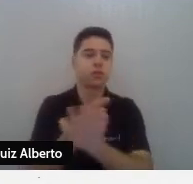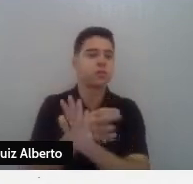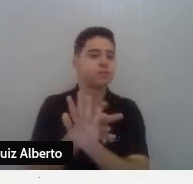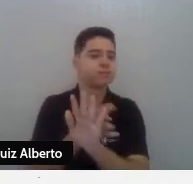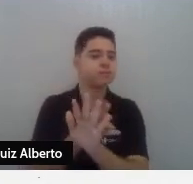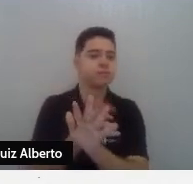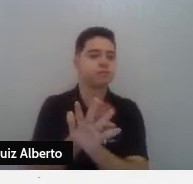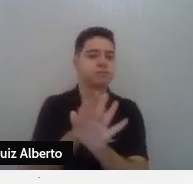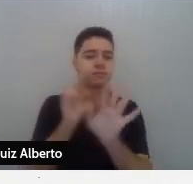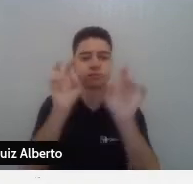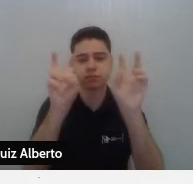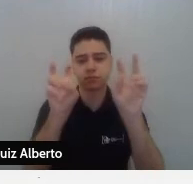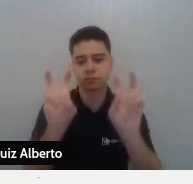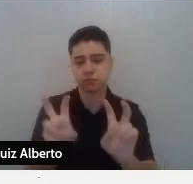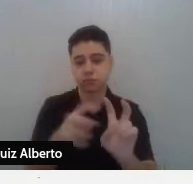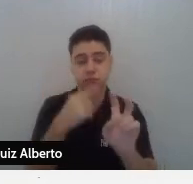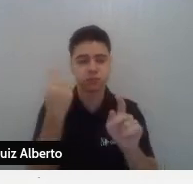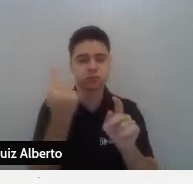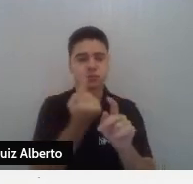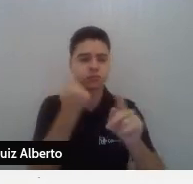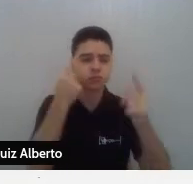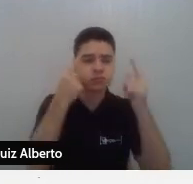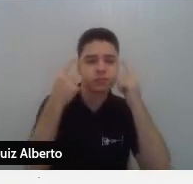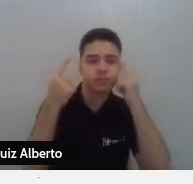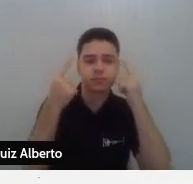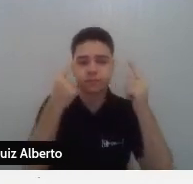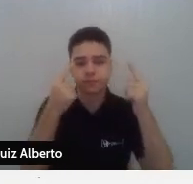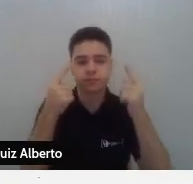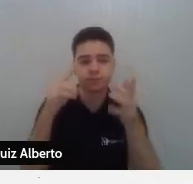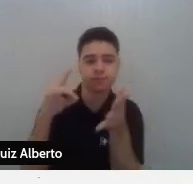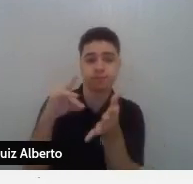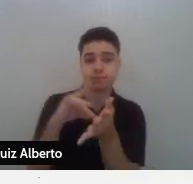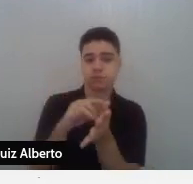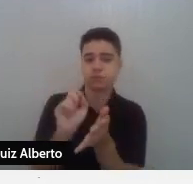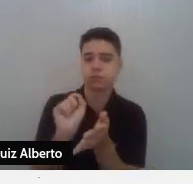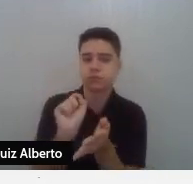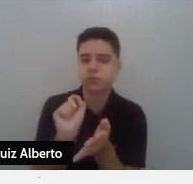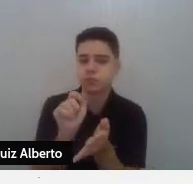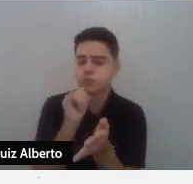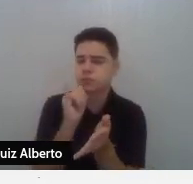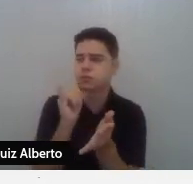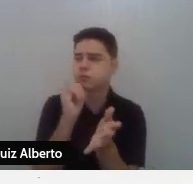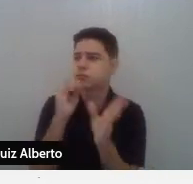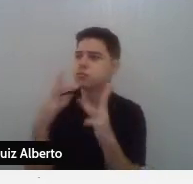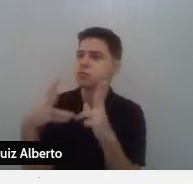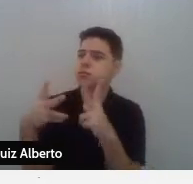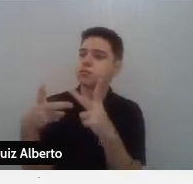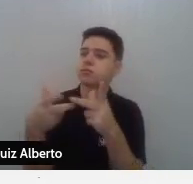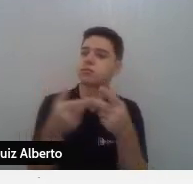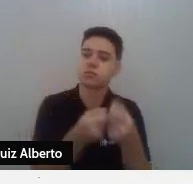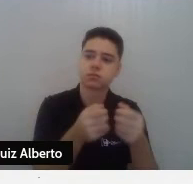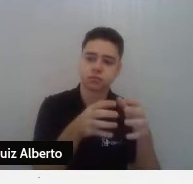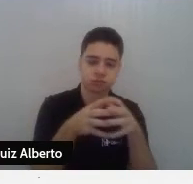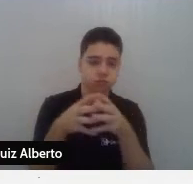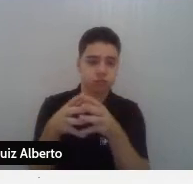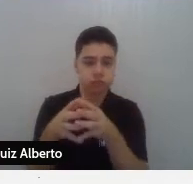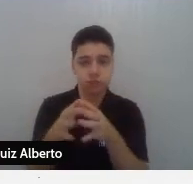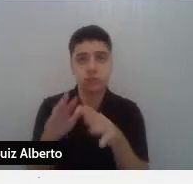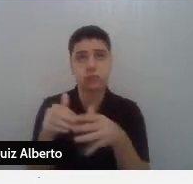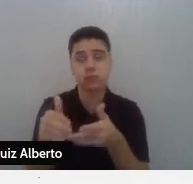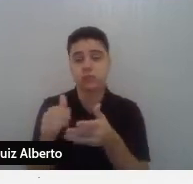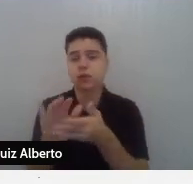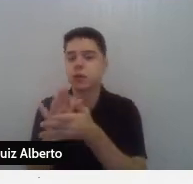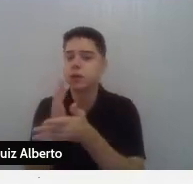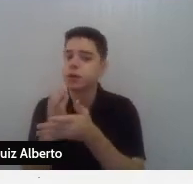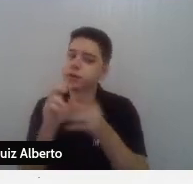a partir desses temas que a gente vai pensar também na questão das turmas. Então, um tema mais